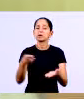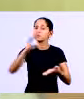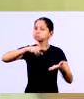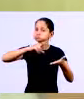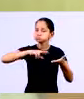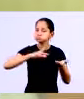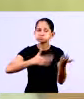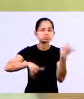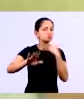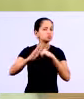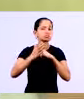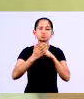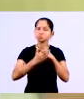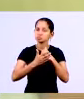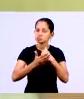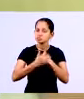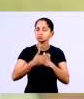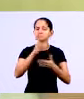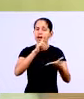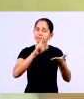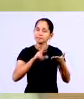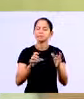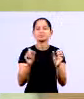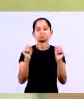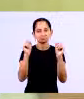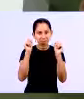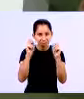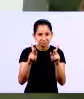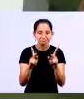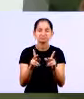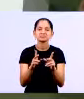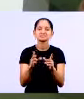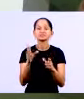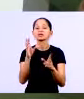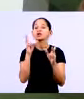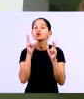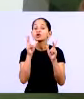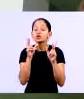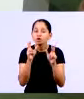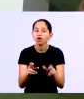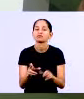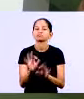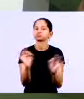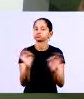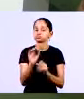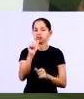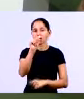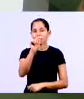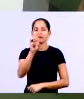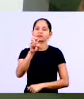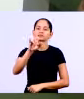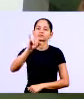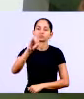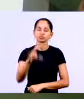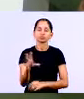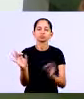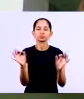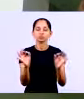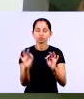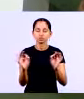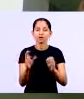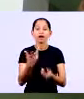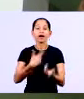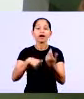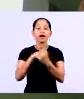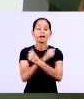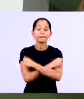tá aqui. Mandaram todas as respostas. Então, um abraço bem grande. Vogais gêmeas não são mais acentuadas. Não. E um abraço grande para o pessoal também do